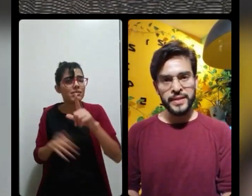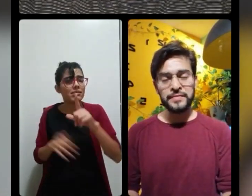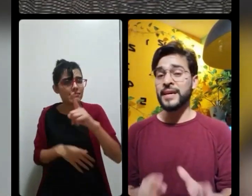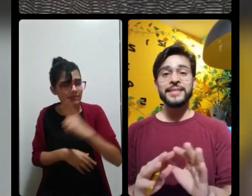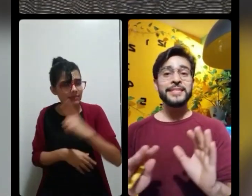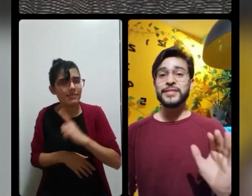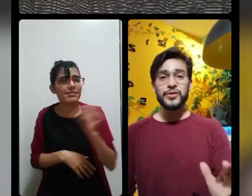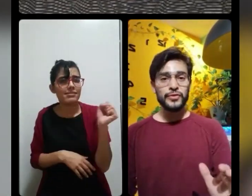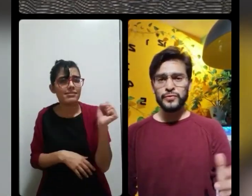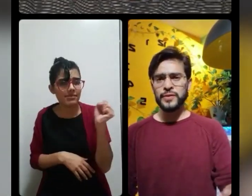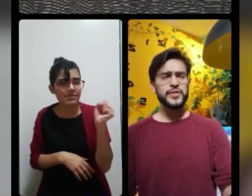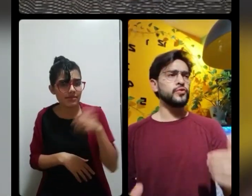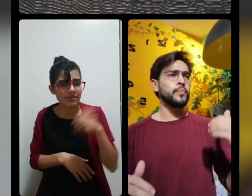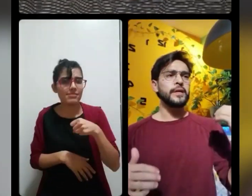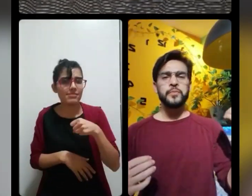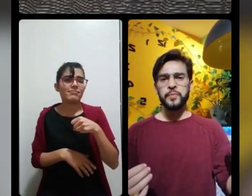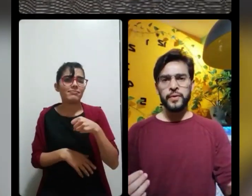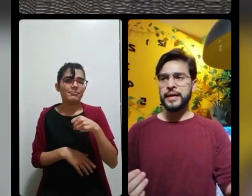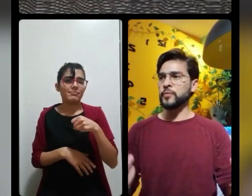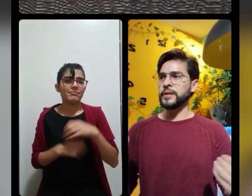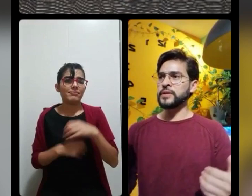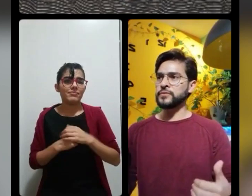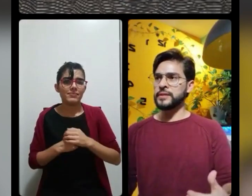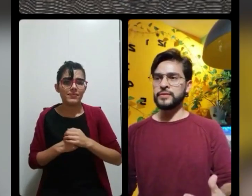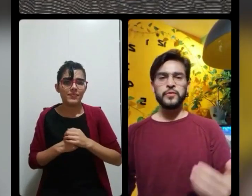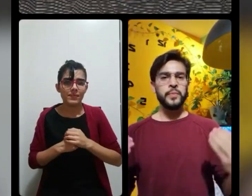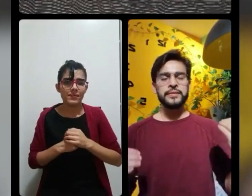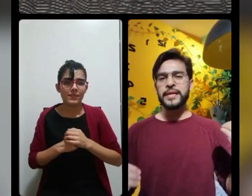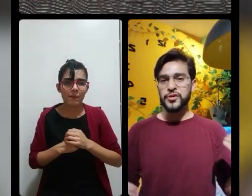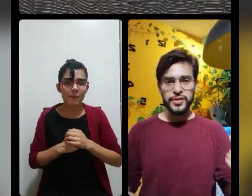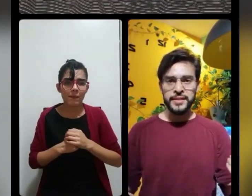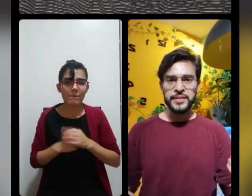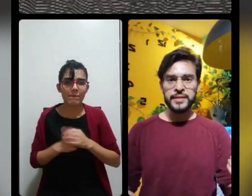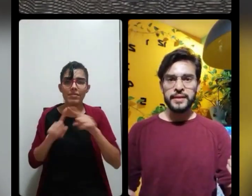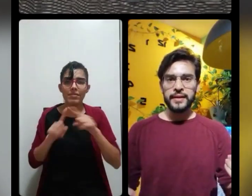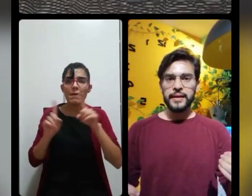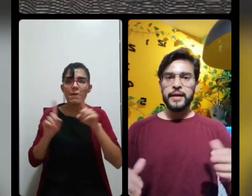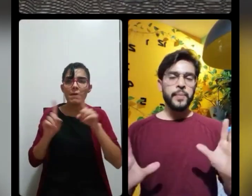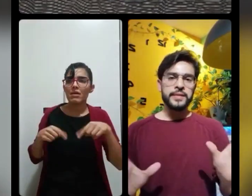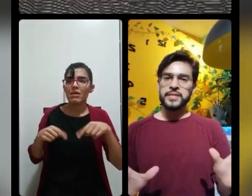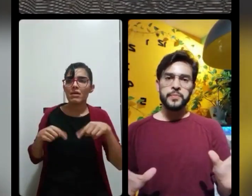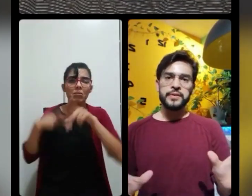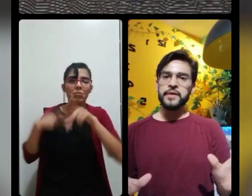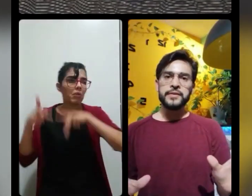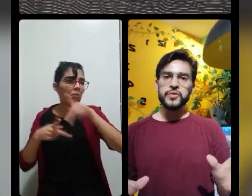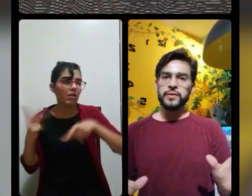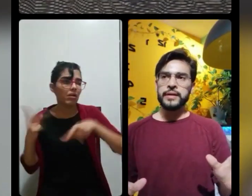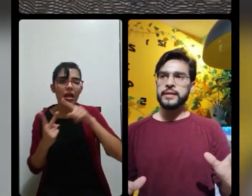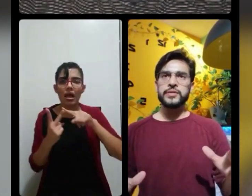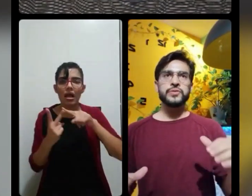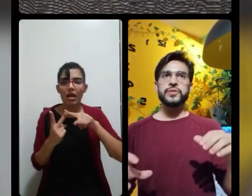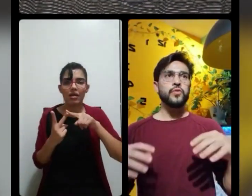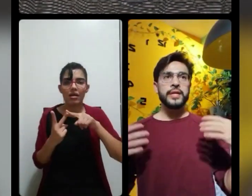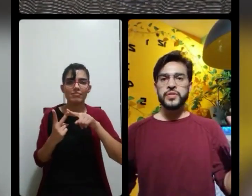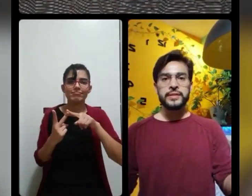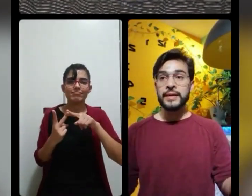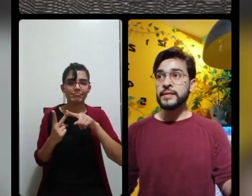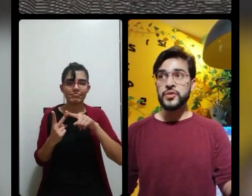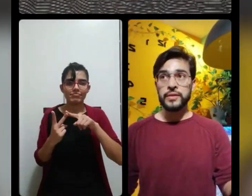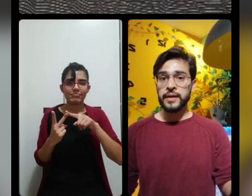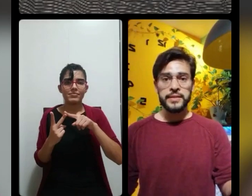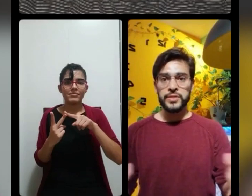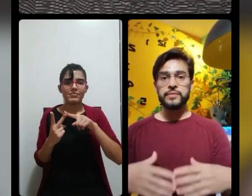a essa normatividade. Existe tudo isso no plano popular, no plano erudito, no plano das gírias. Eu participo de vários